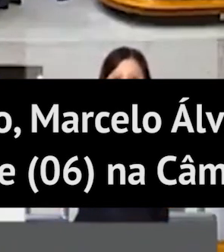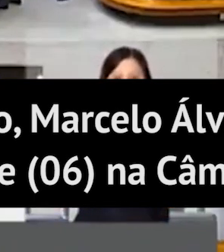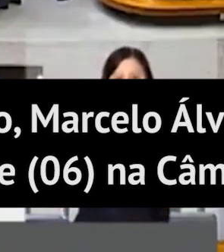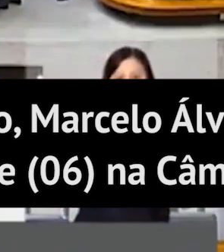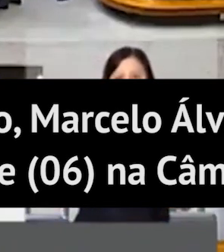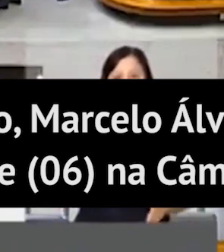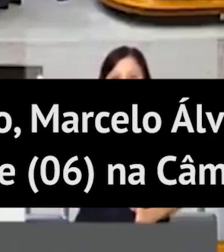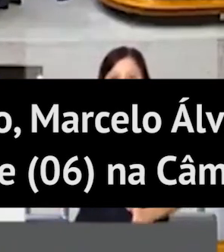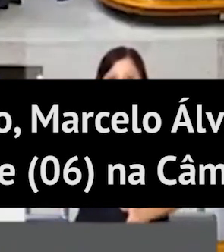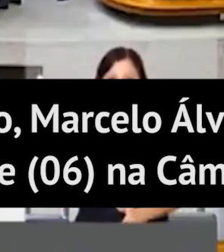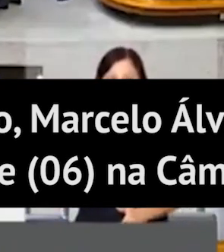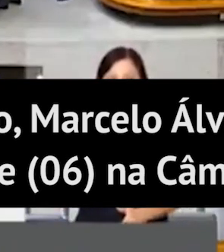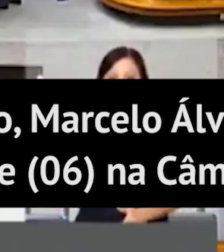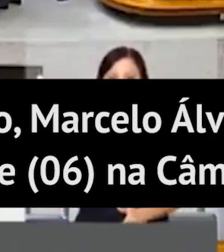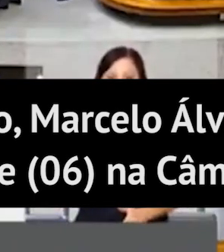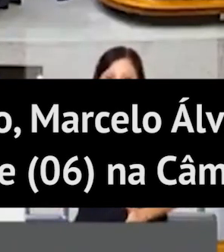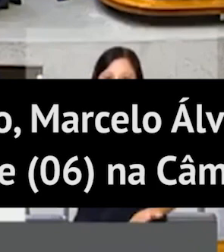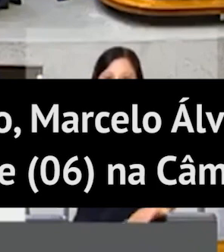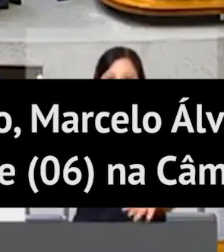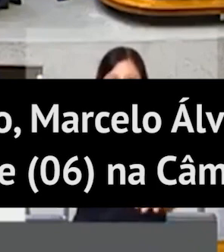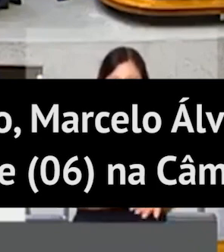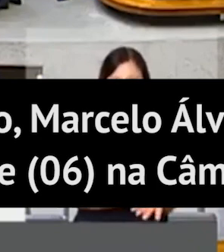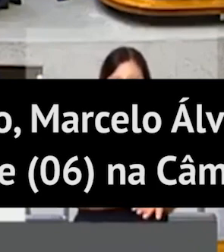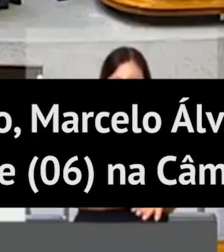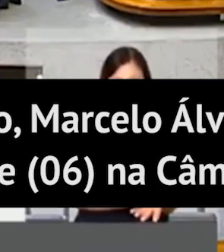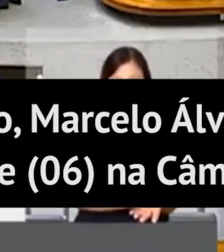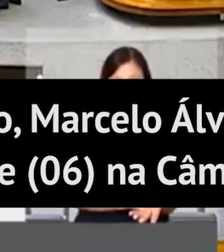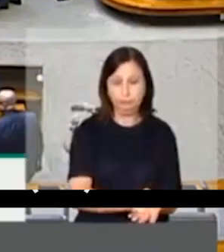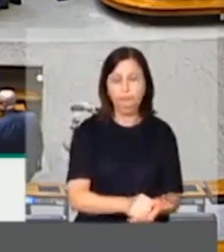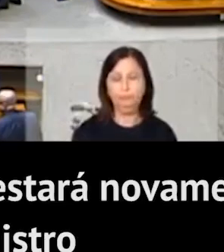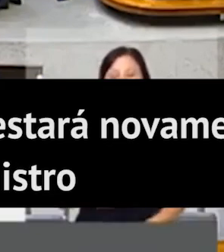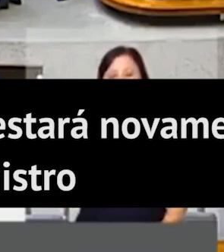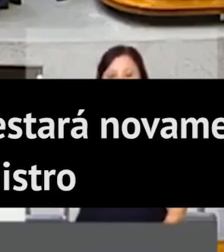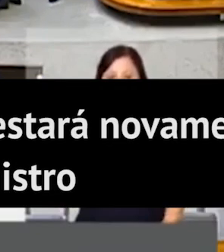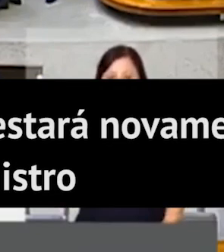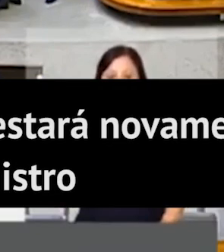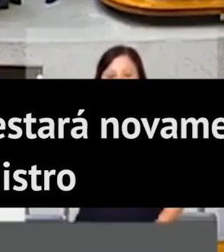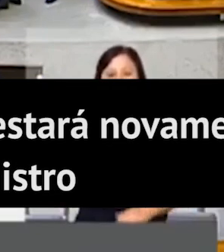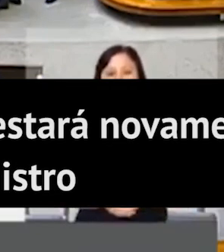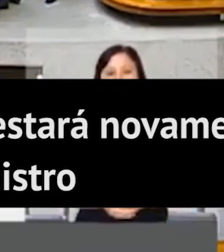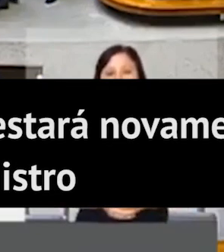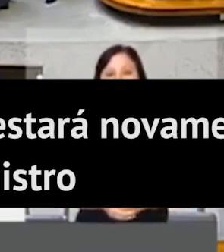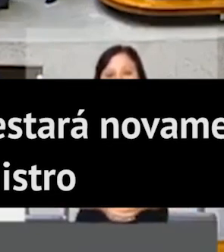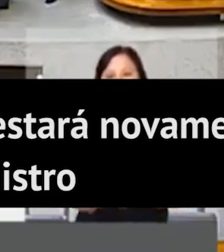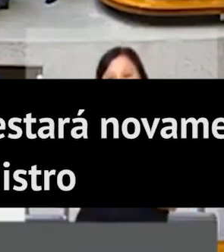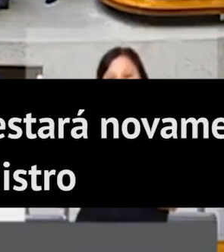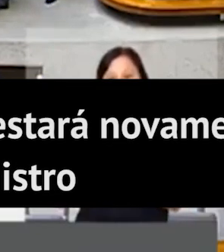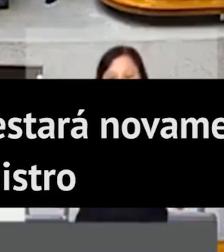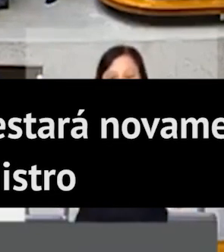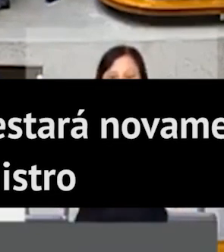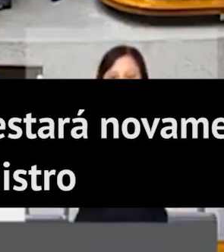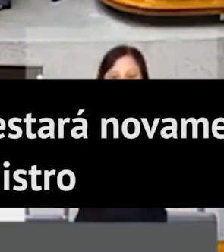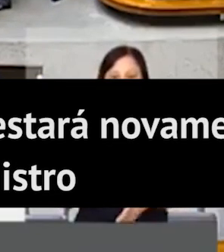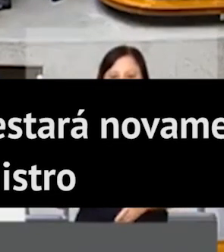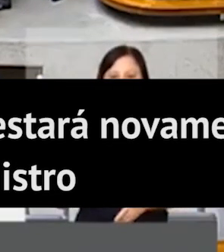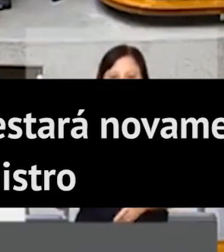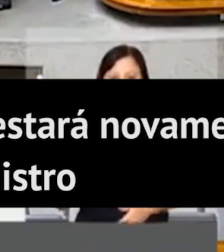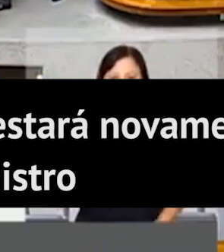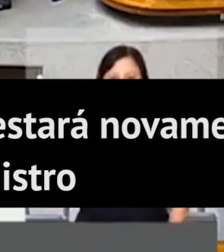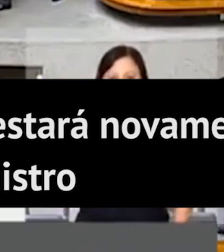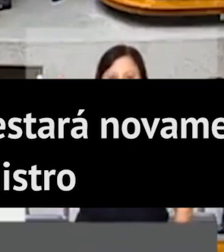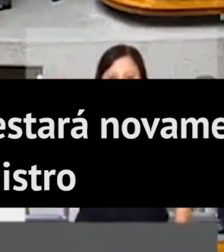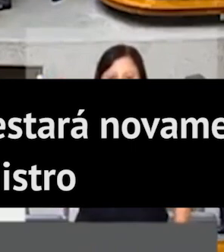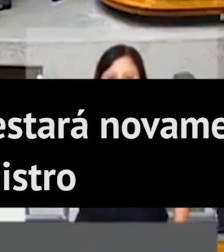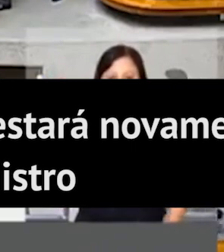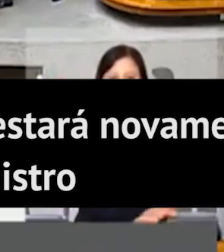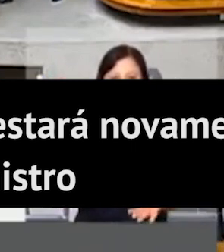que tomará posse em virtude de eleição para o presente mandato. Convido Vossa Excelência a prestar o compromisso